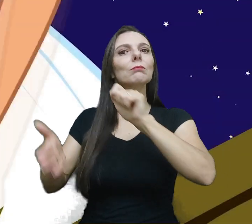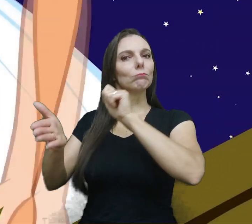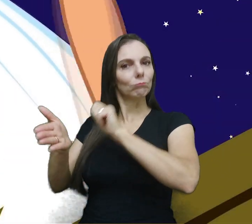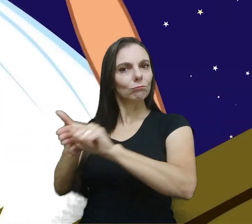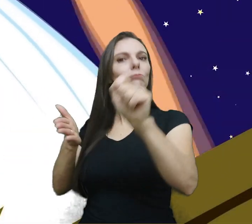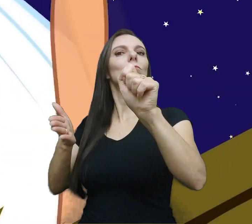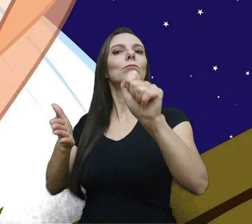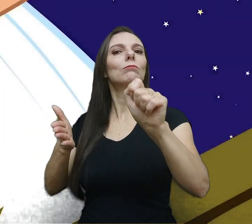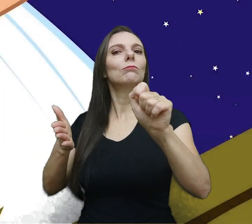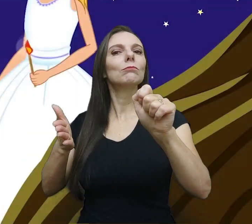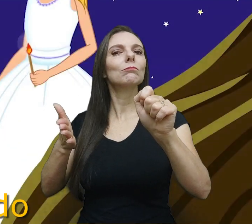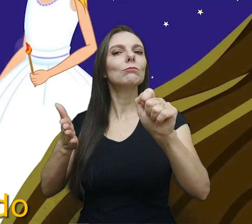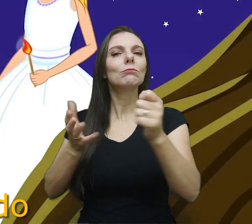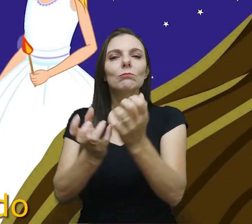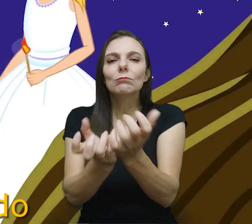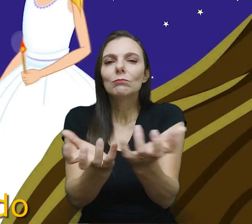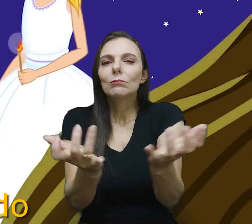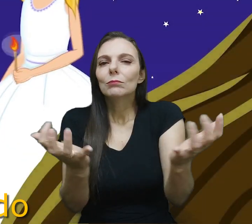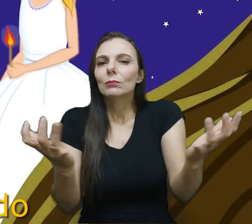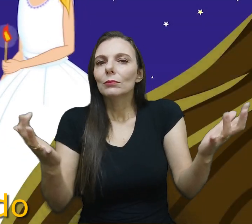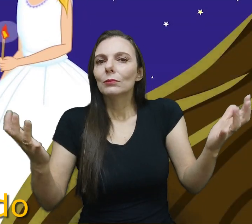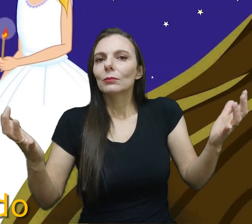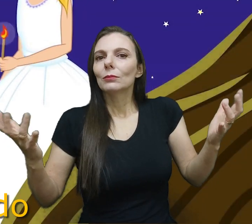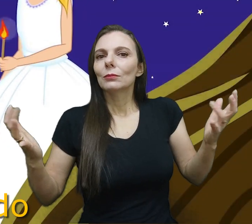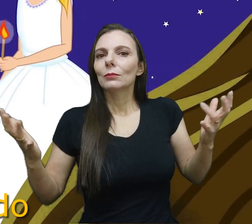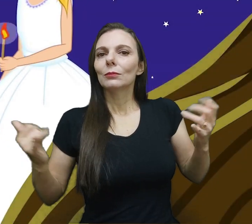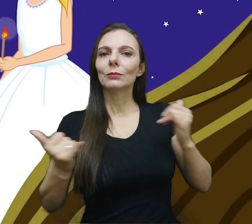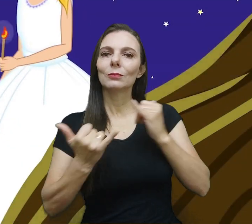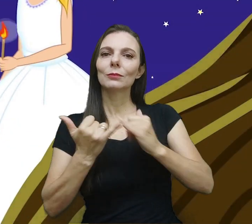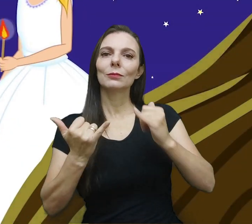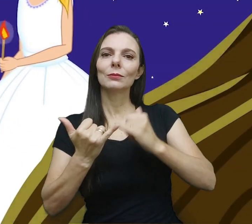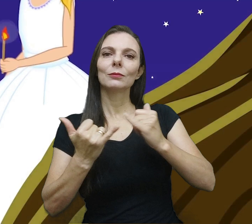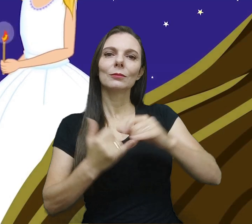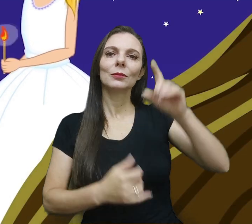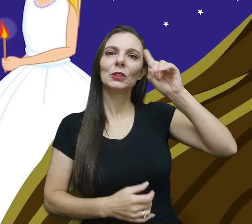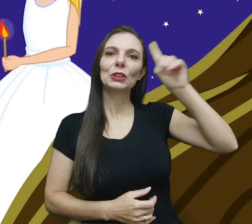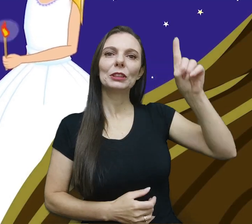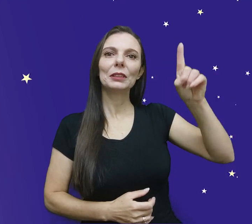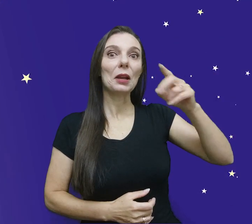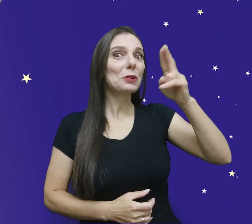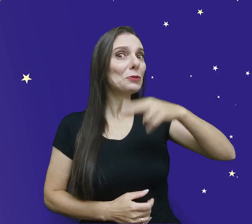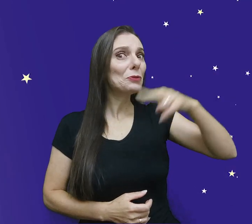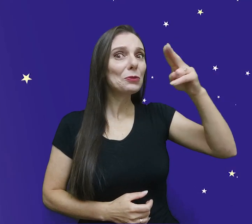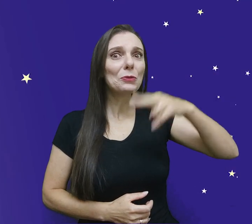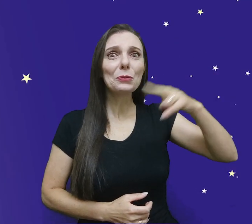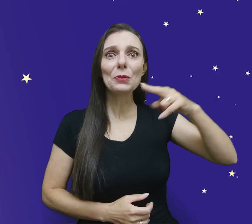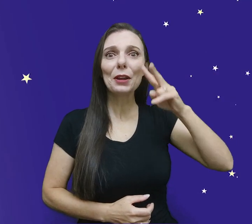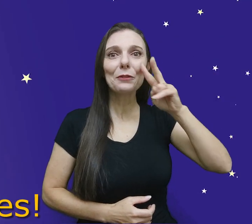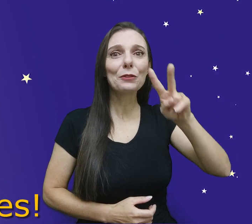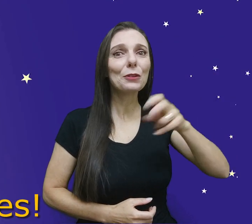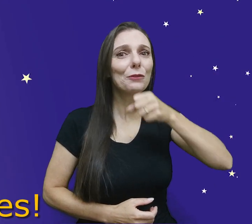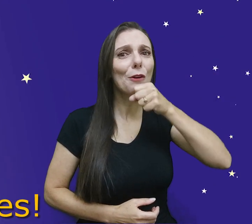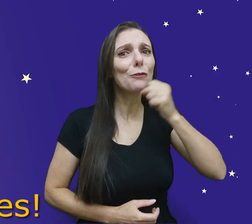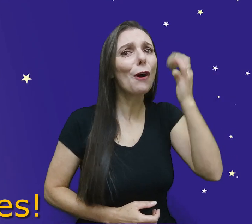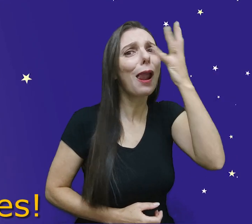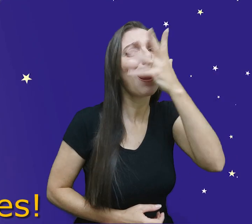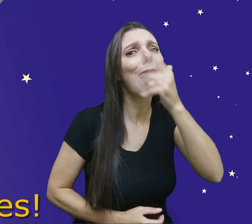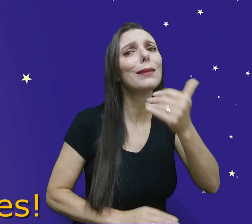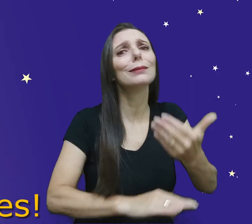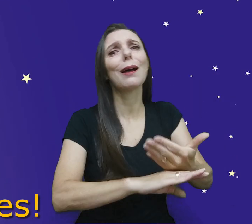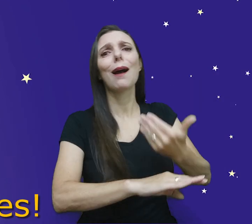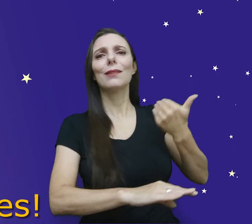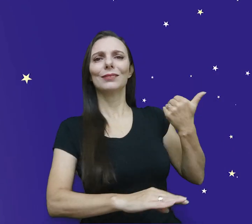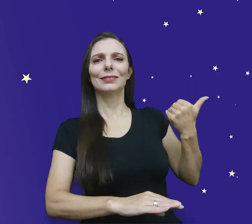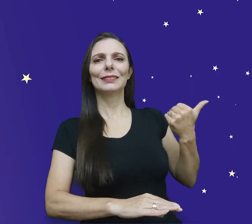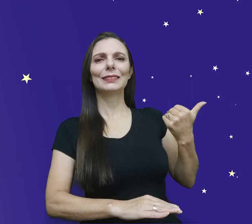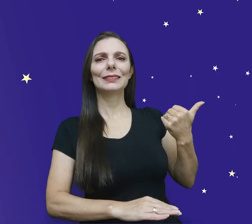acendeu outro fósforo. O ambiente era iluminado como a luz do dia. Ela nunca tinha visto a sua avó tão